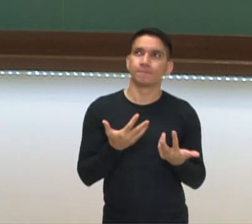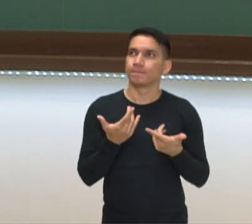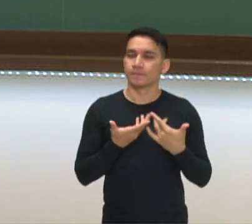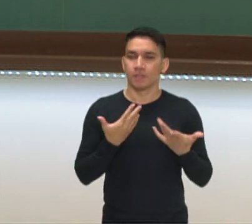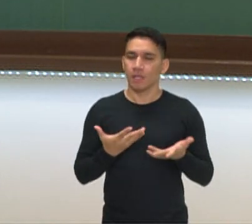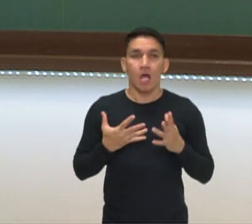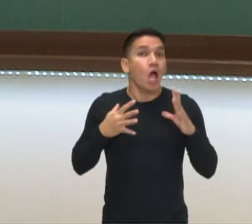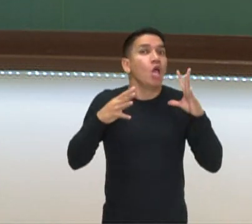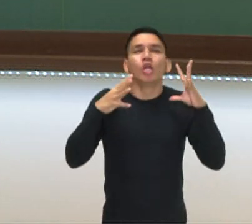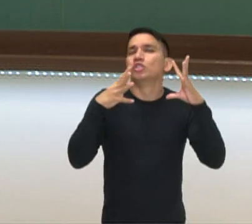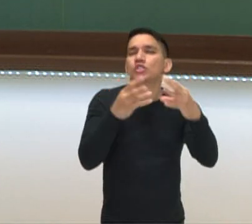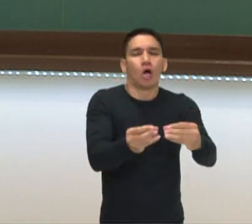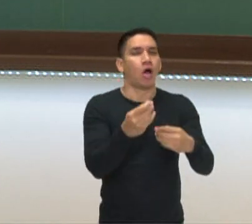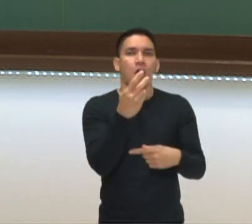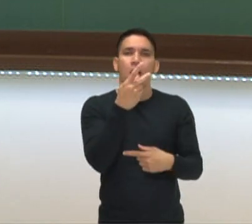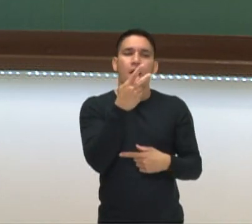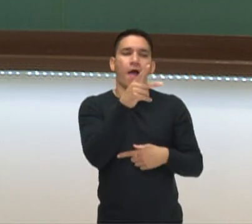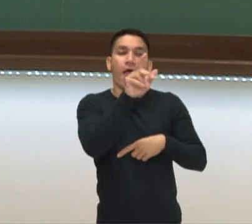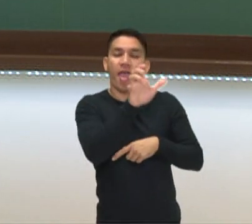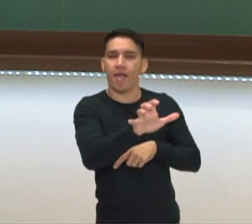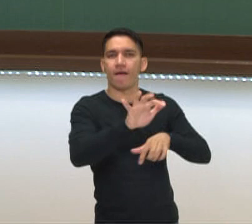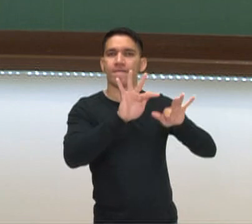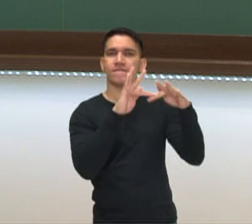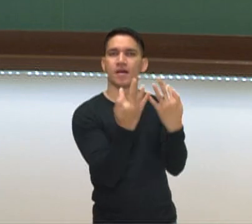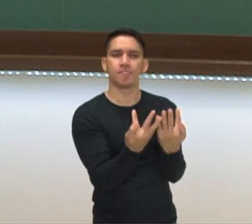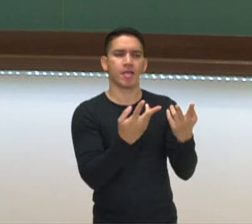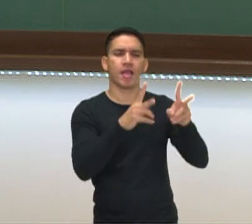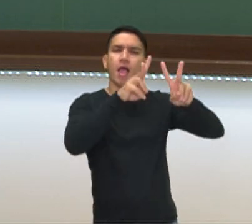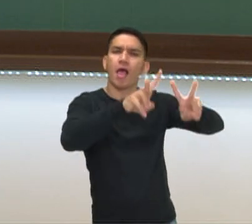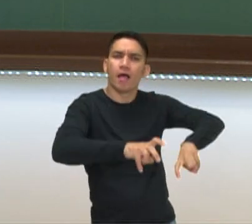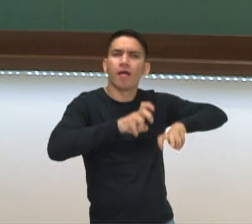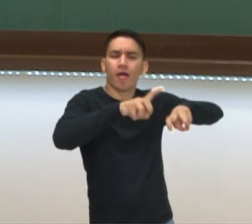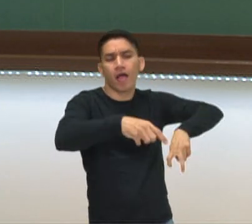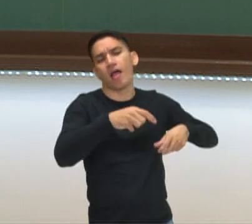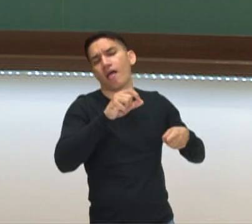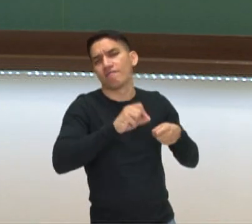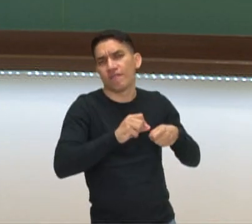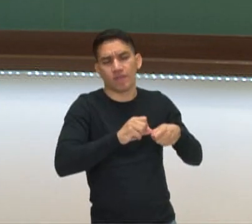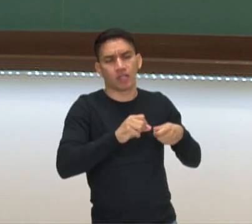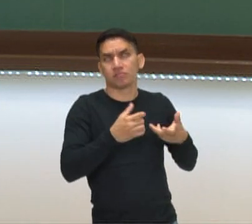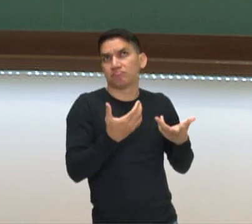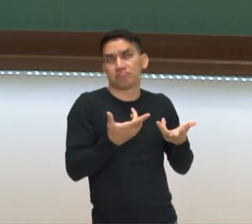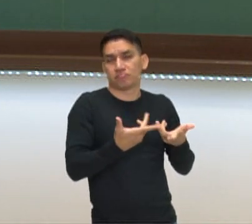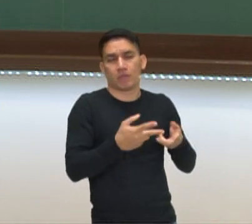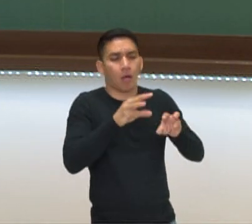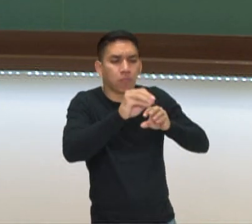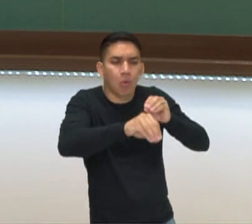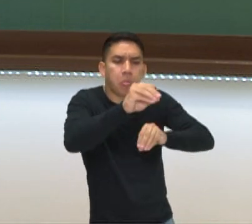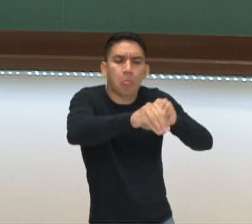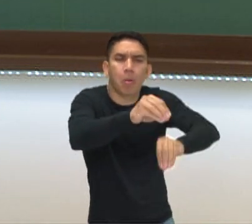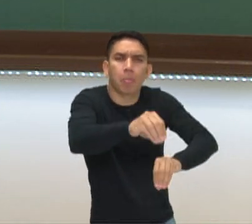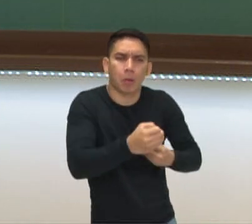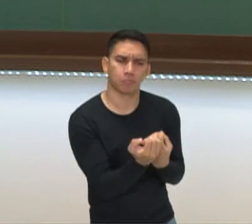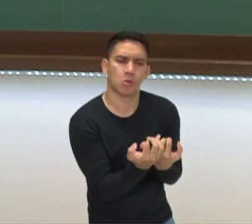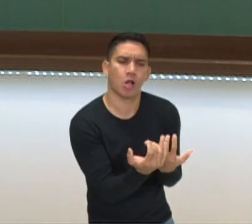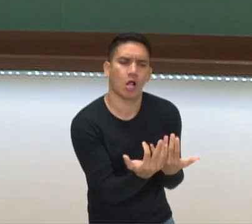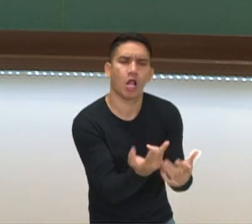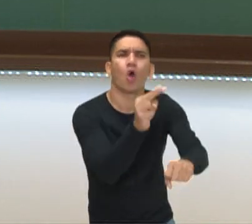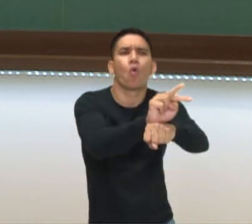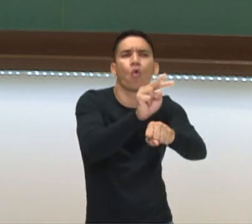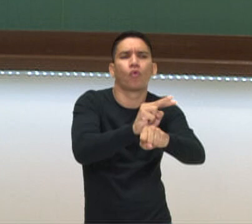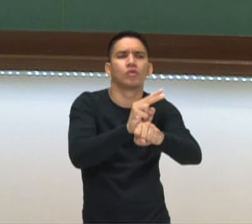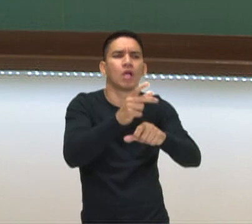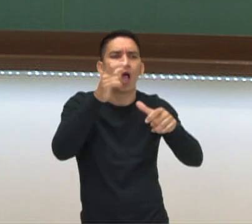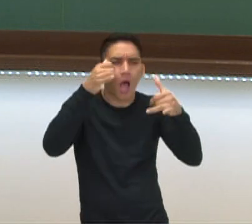Então, toda essa família é camponesa e eles trabalham na plantação, com gado,